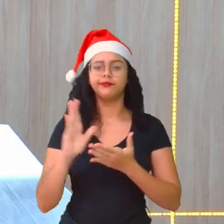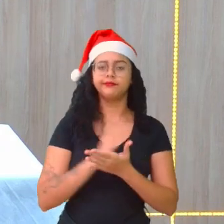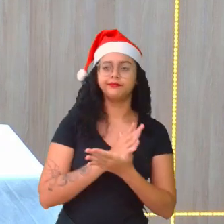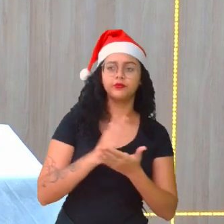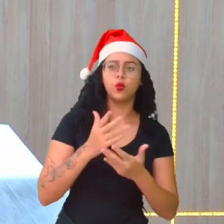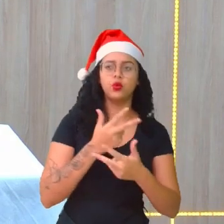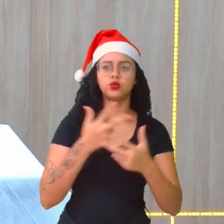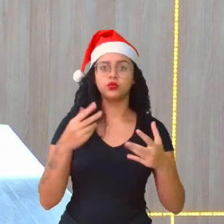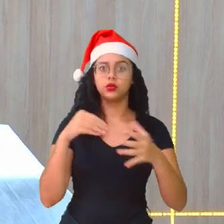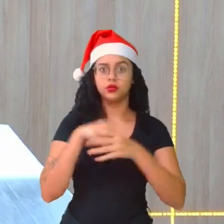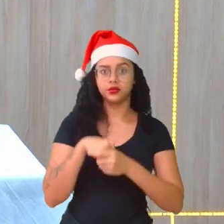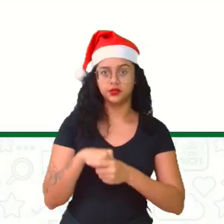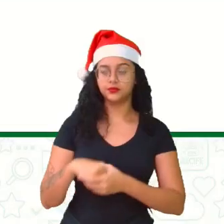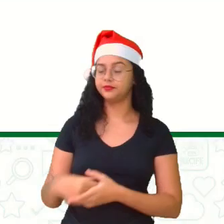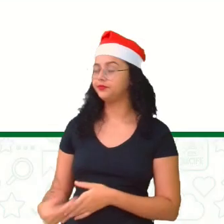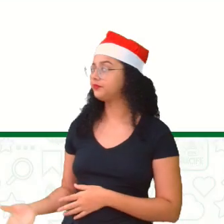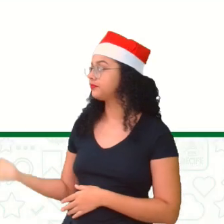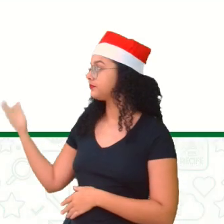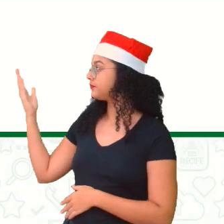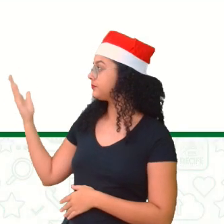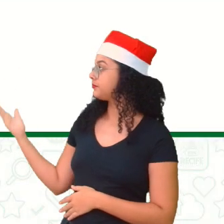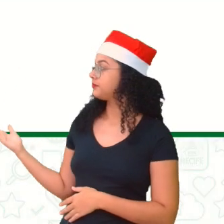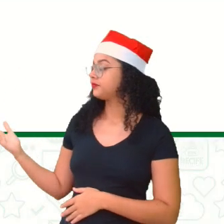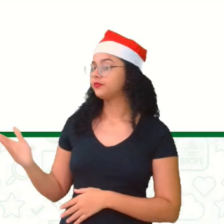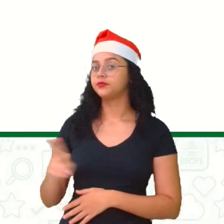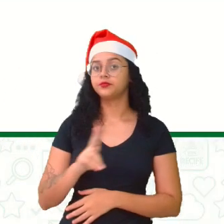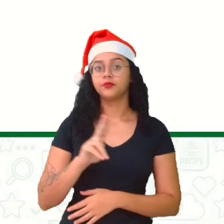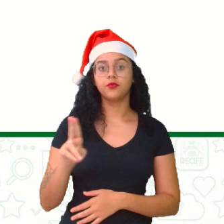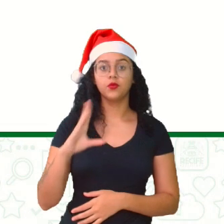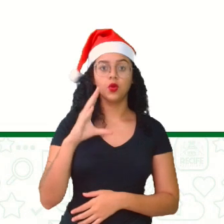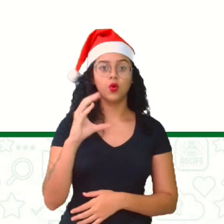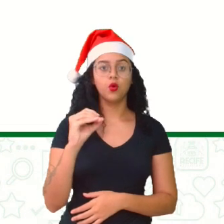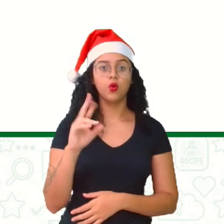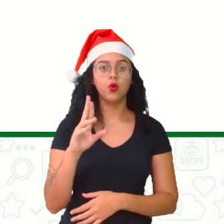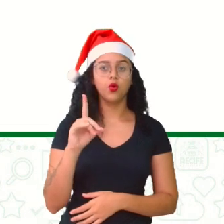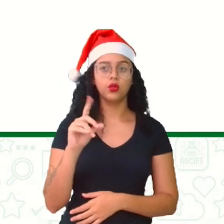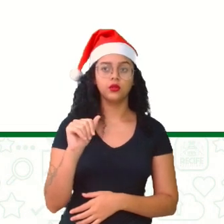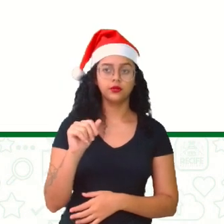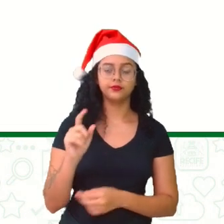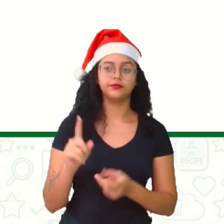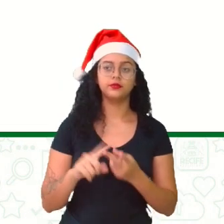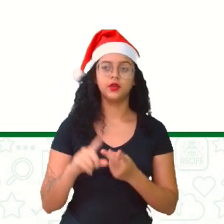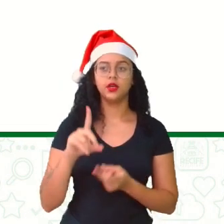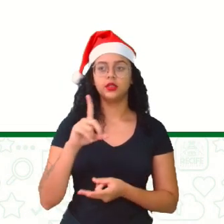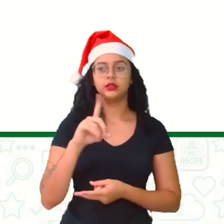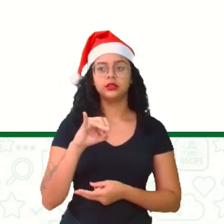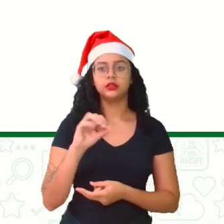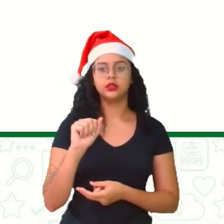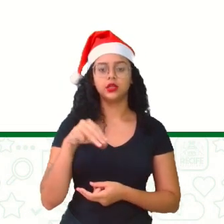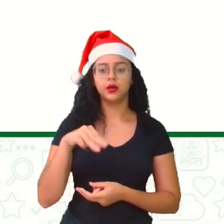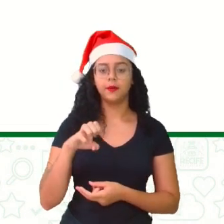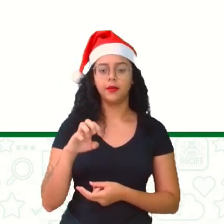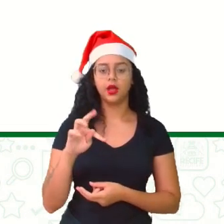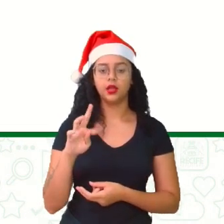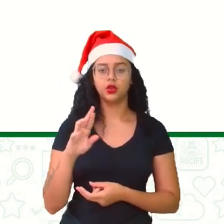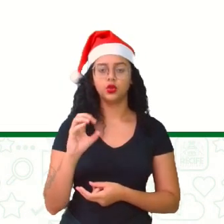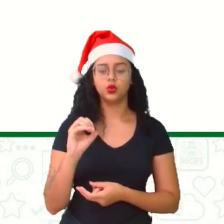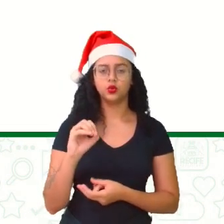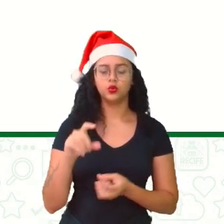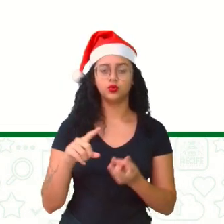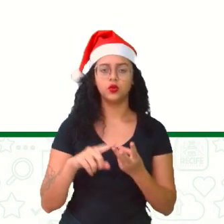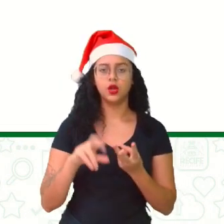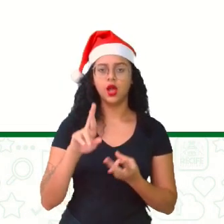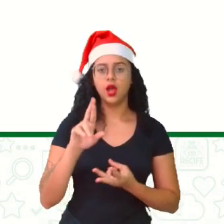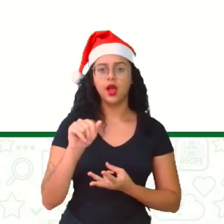aí essa circunferência. Tem os elementos que eu chamo de corda, tem o diâmetro e tem o raio. Ricardinho, o que é corda